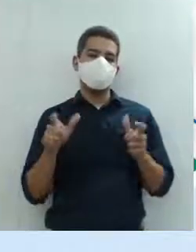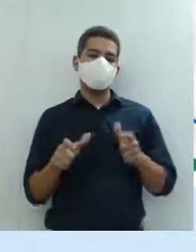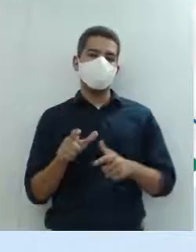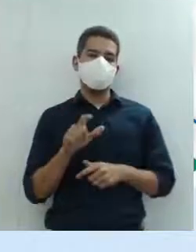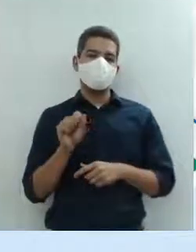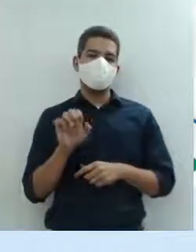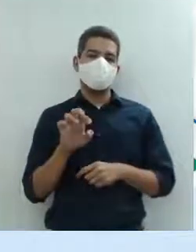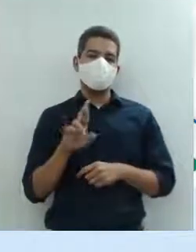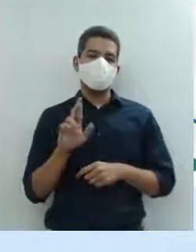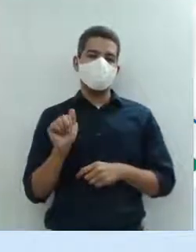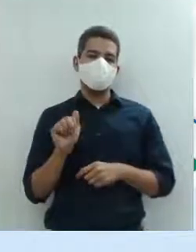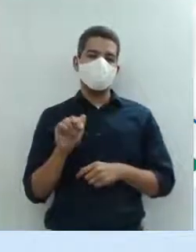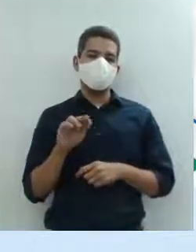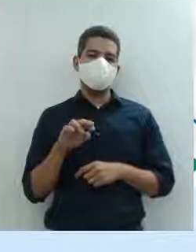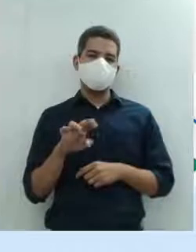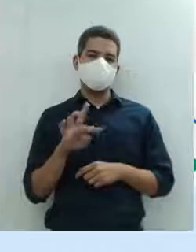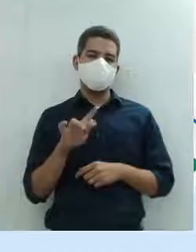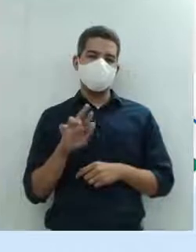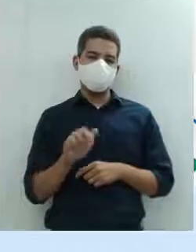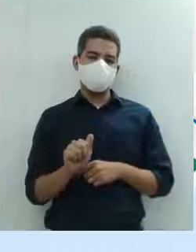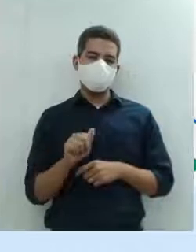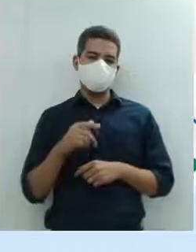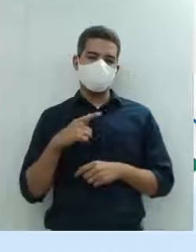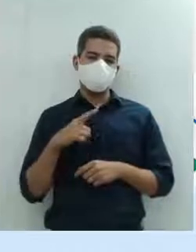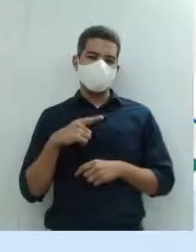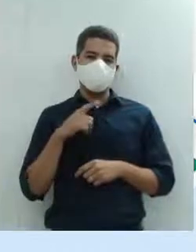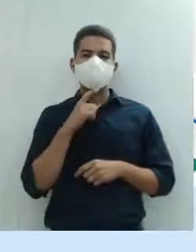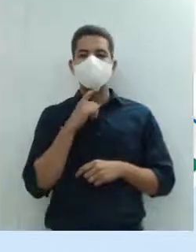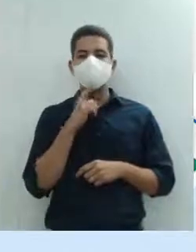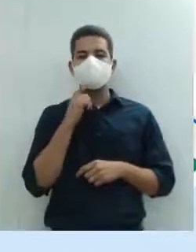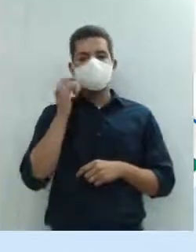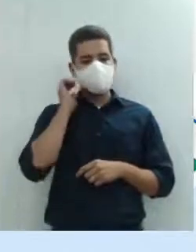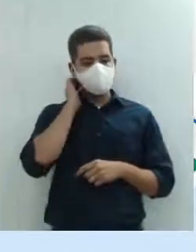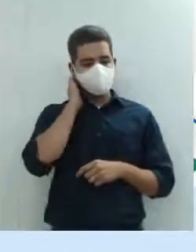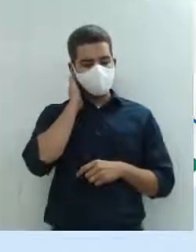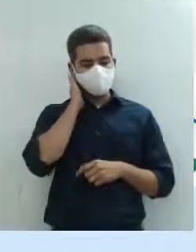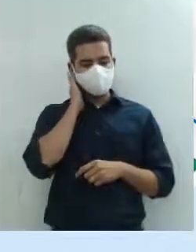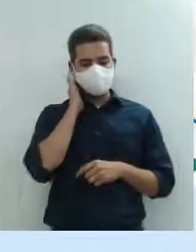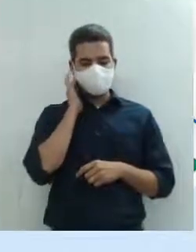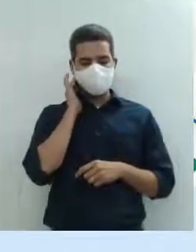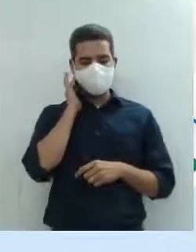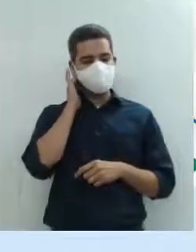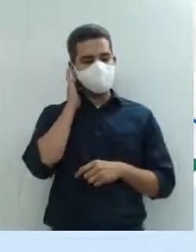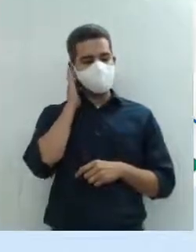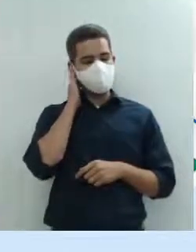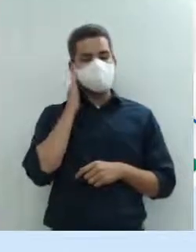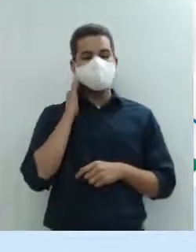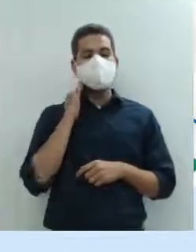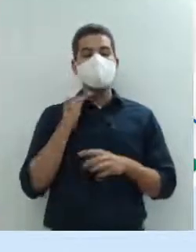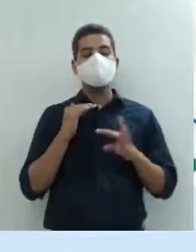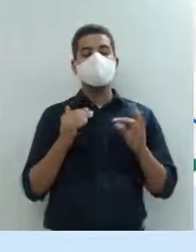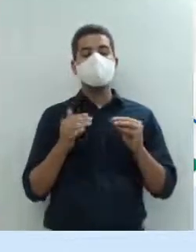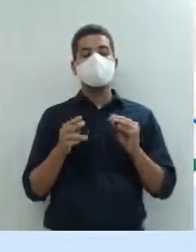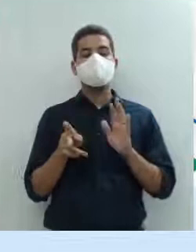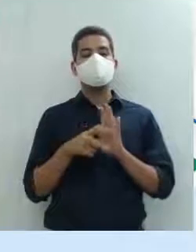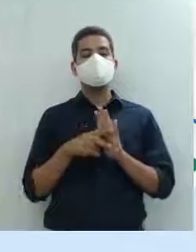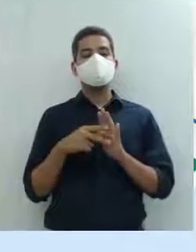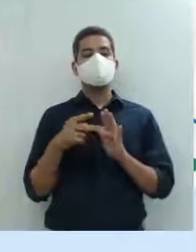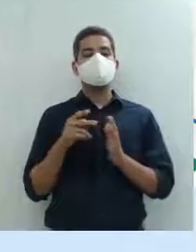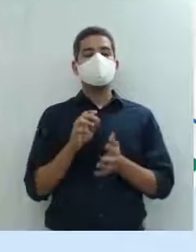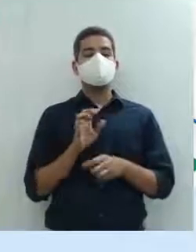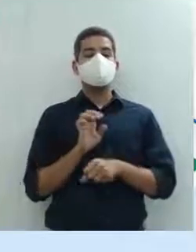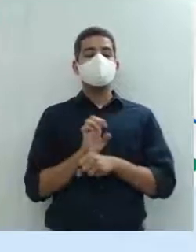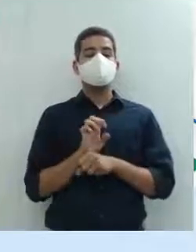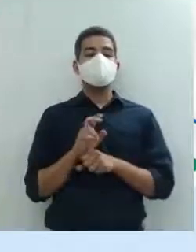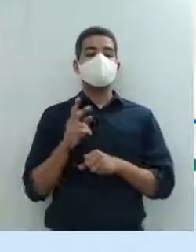Você curtir ali aquele vinhozinho, o friozinho da serra, né? Agora, se são tudo do mesmo estado, por que alguns lugares é tão